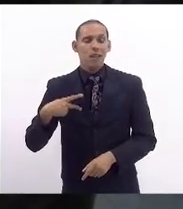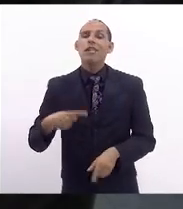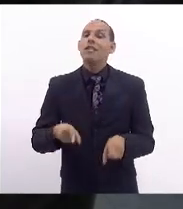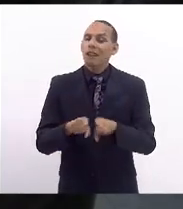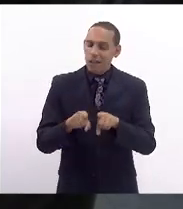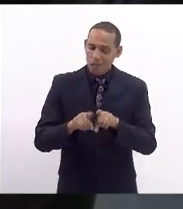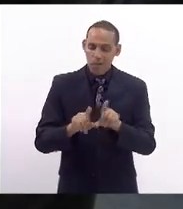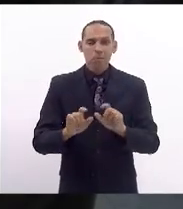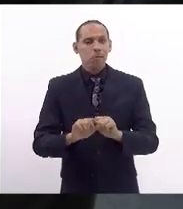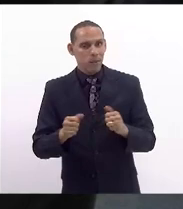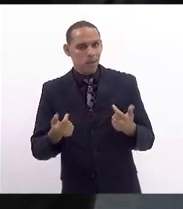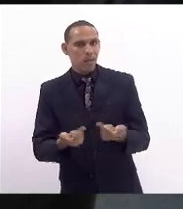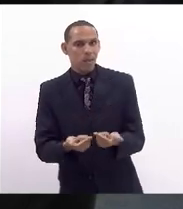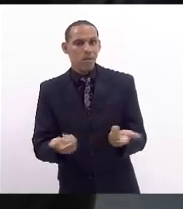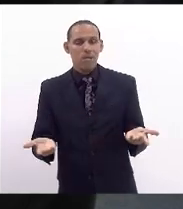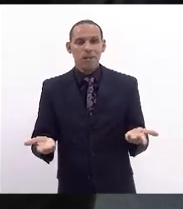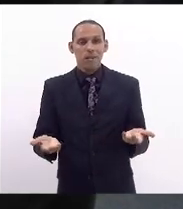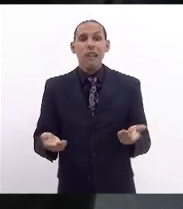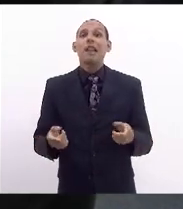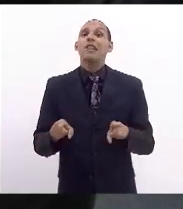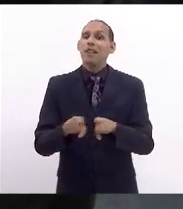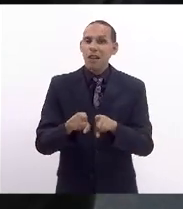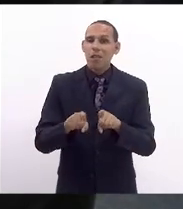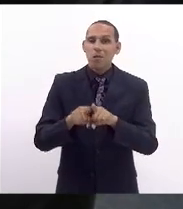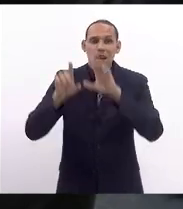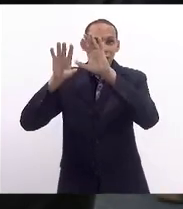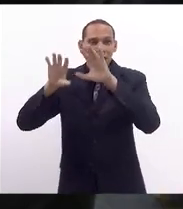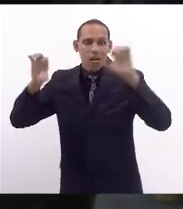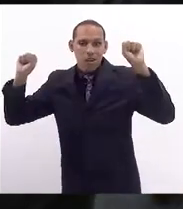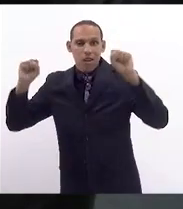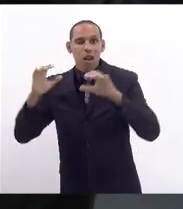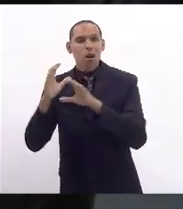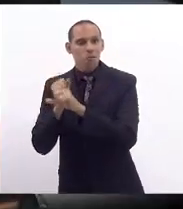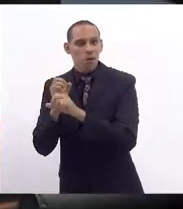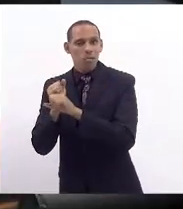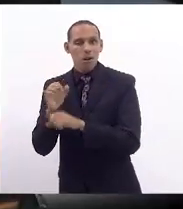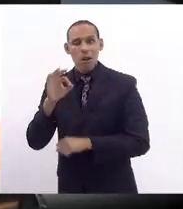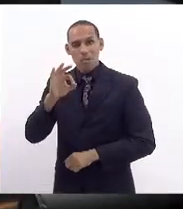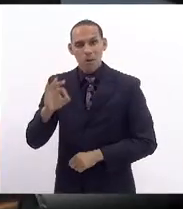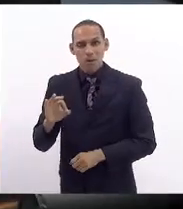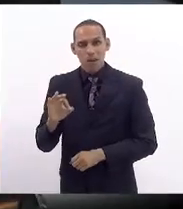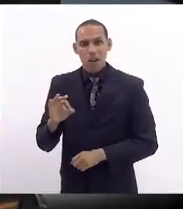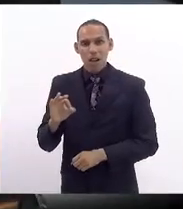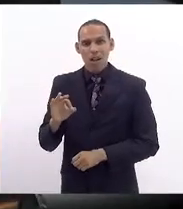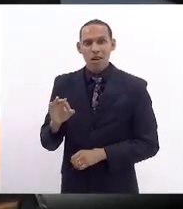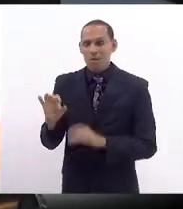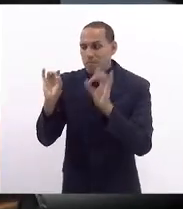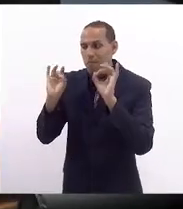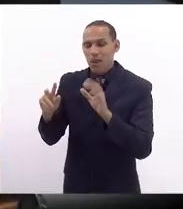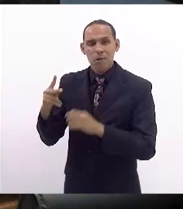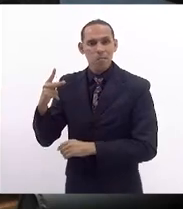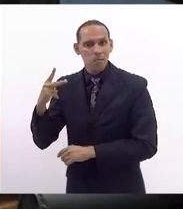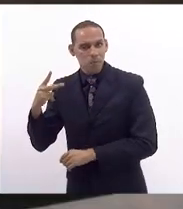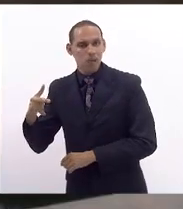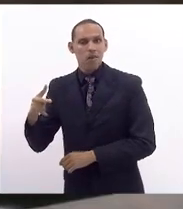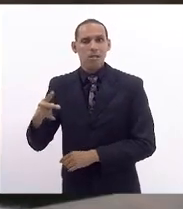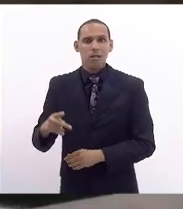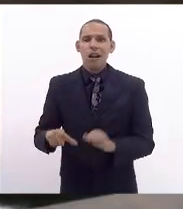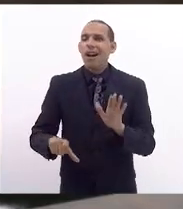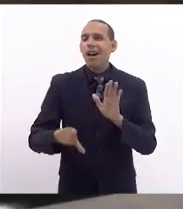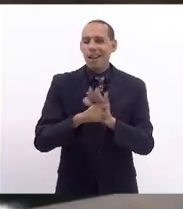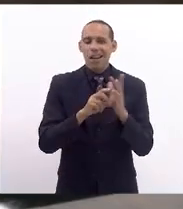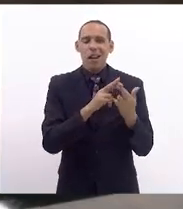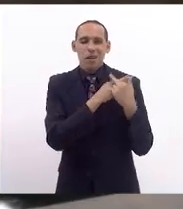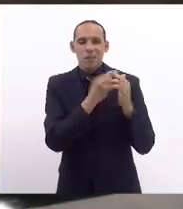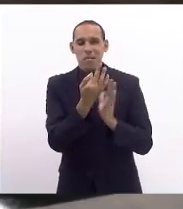mesmo a Assembleia Legislativa e o Tribunal de Contas tem um percentual específico na lei